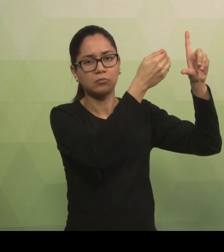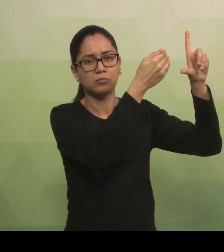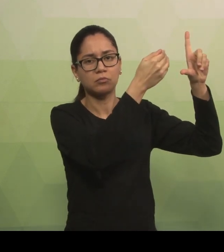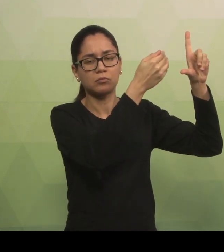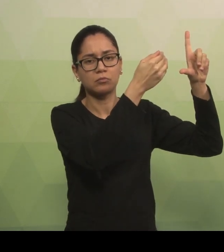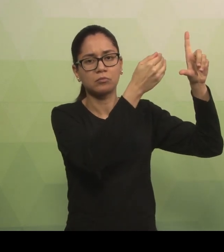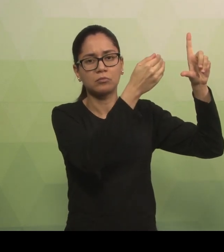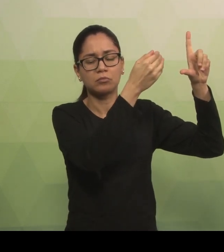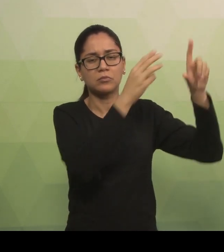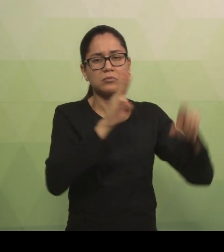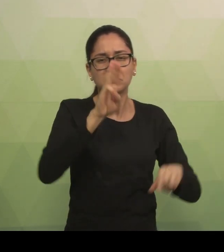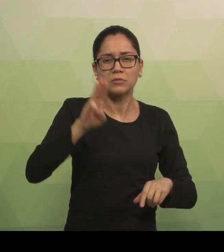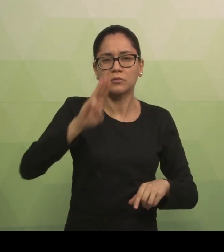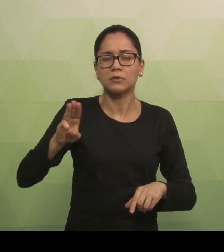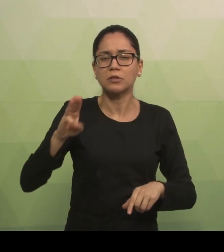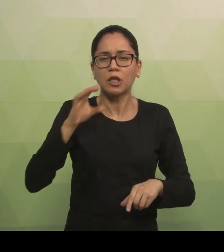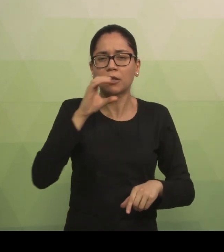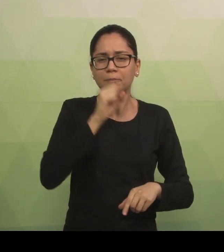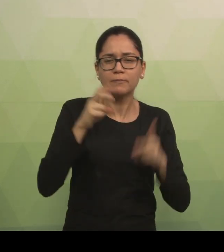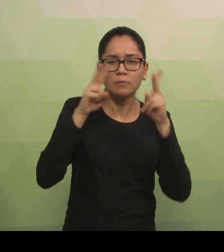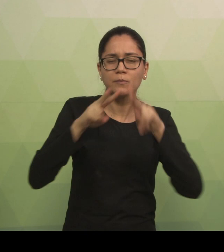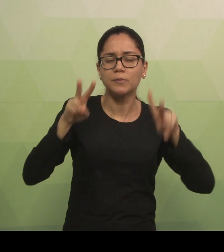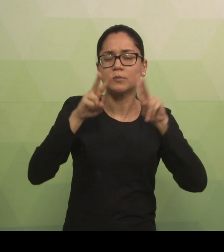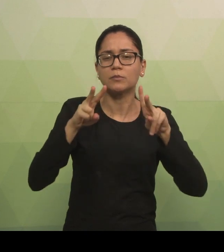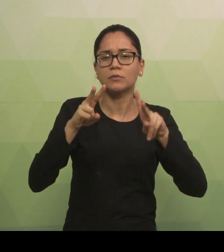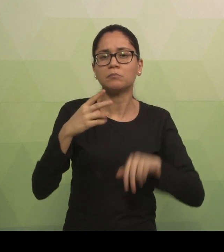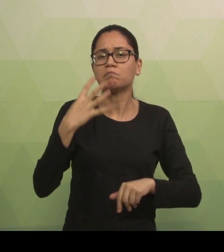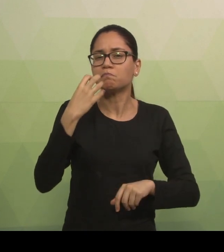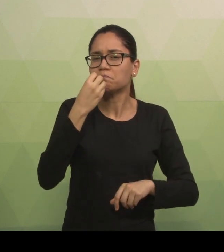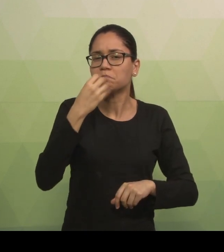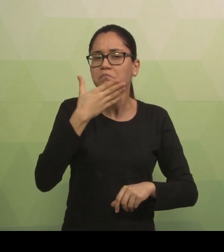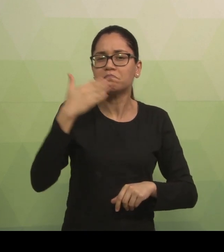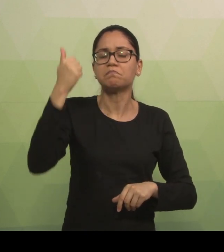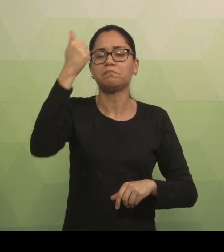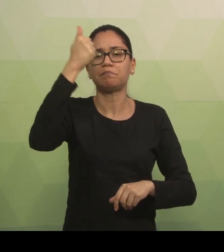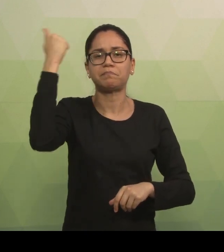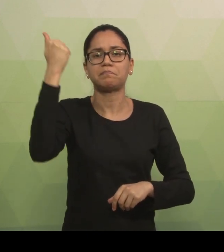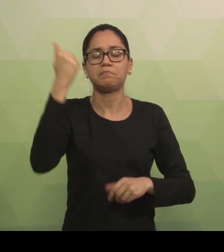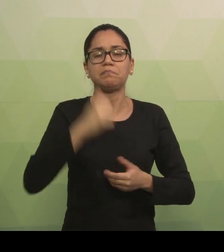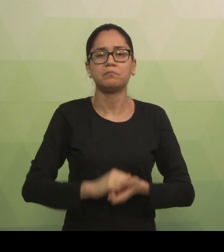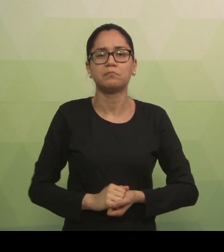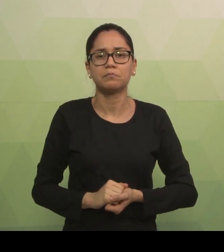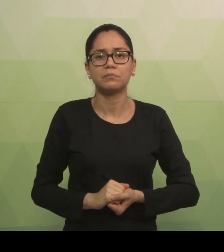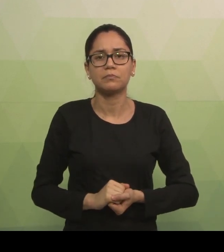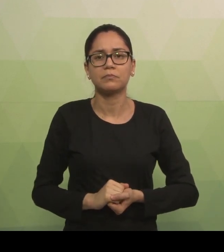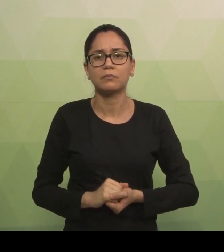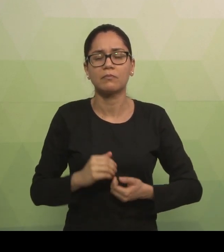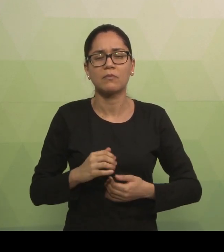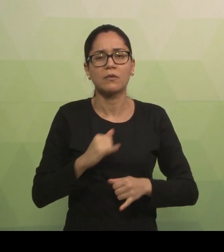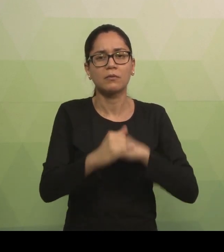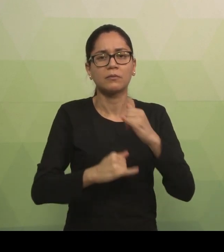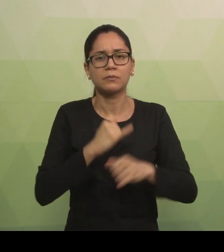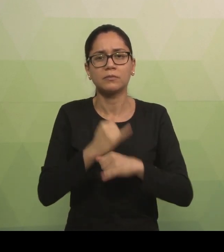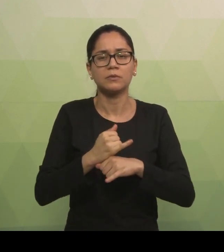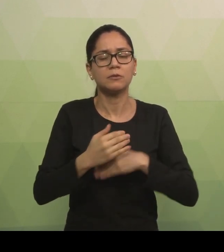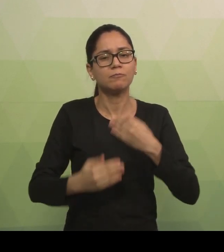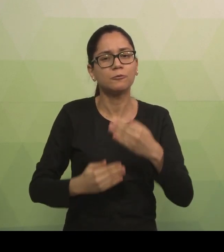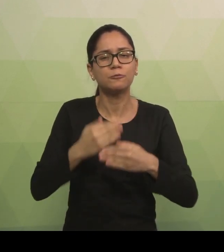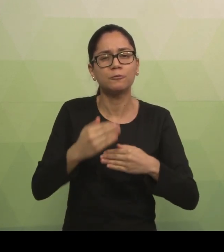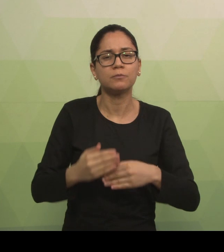gráfica e a criação de sites mais dinâmicos e visualmente interessantes. A partir desse momento, a internet cresceu em